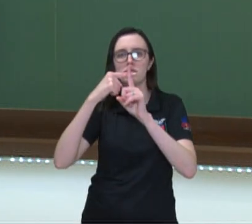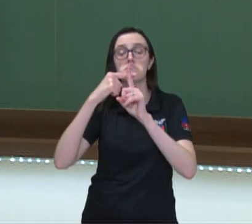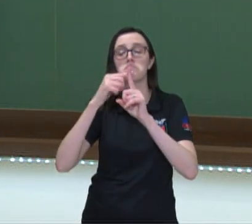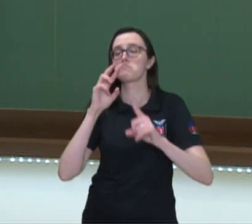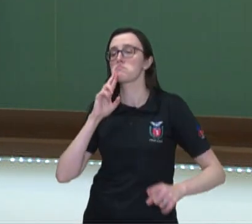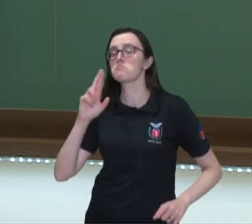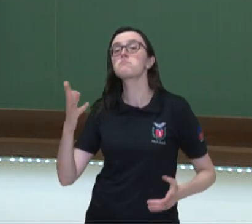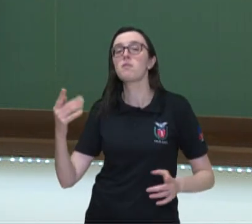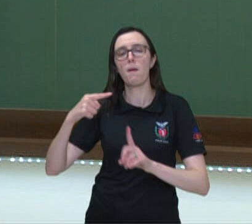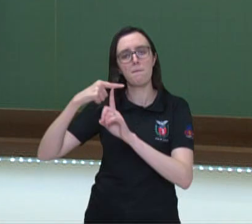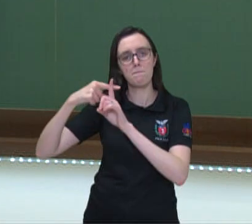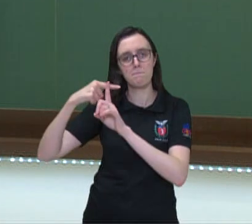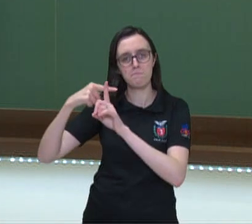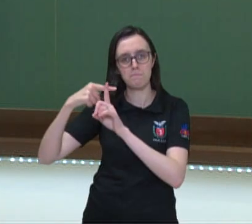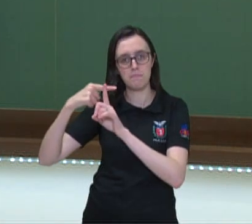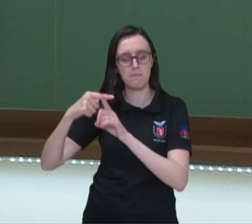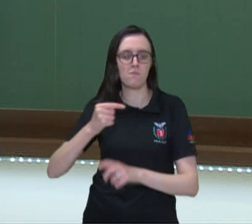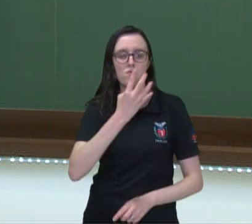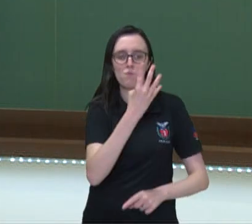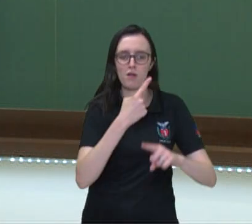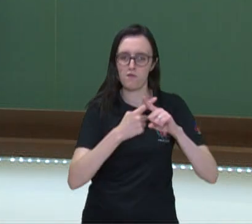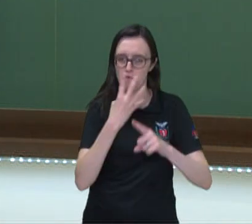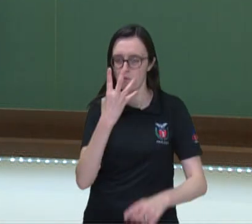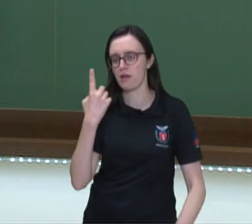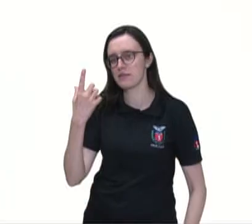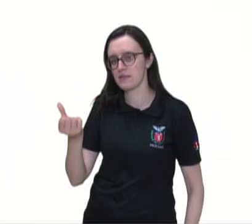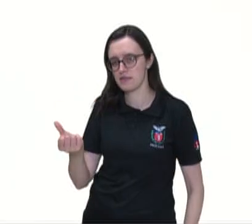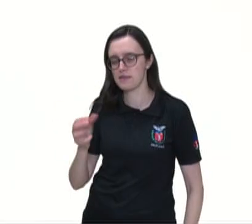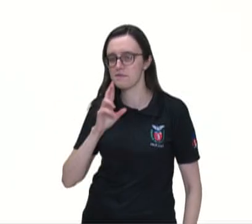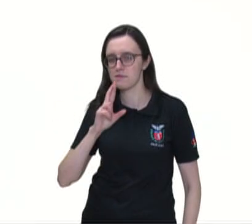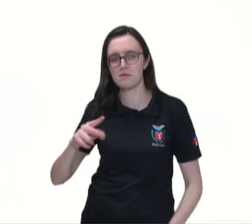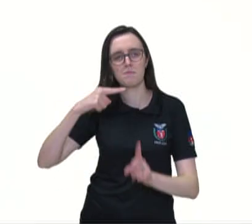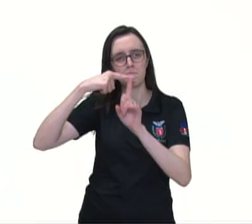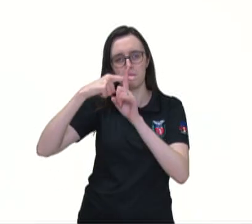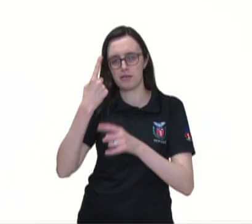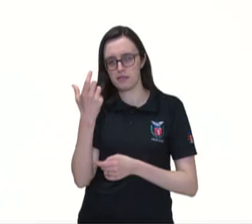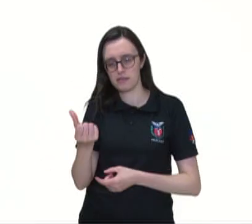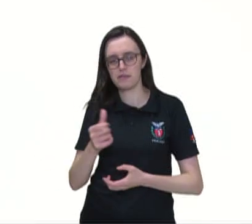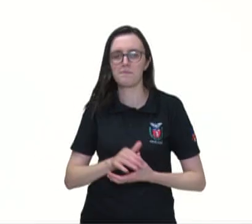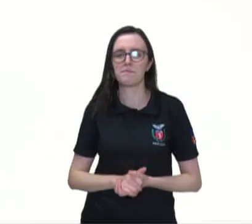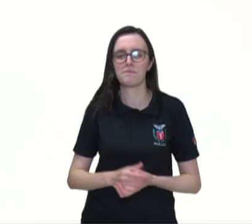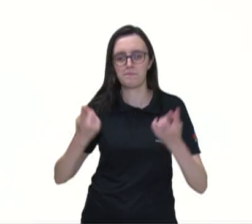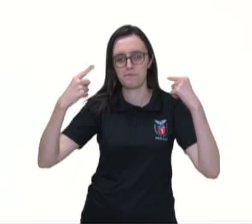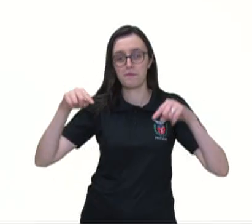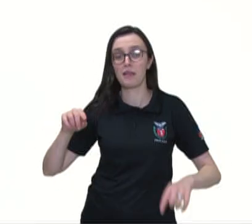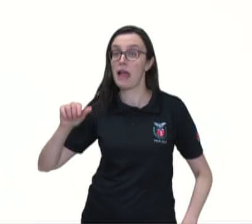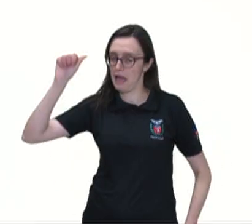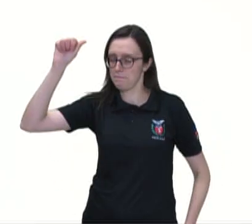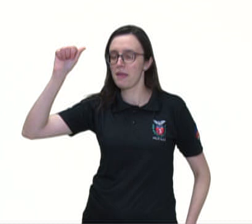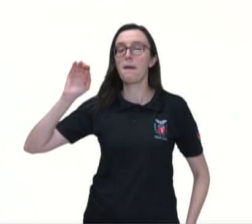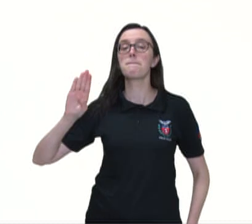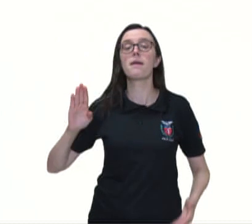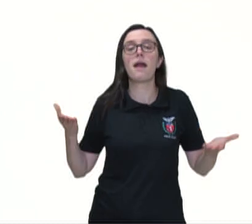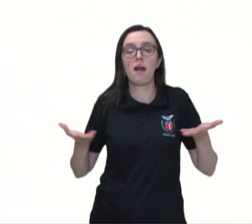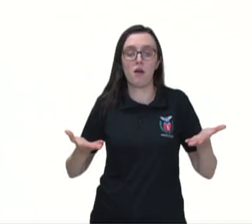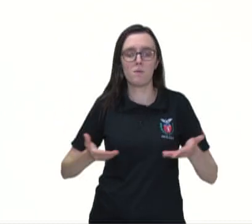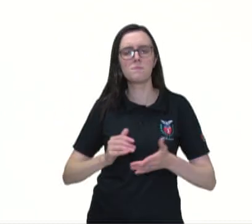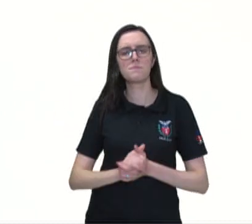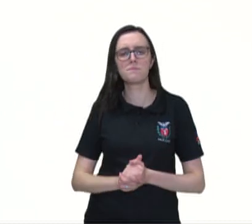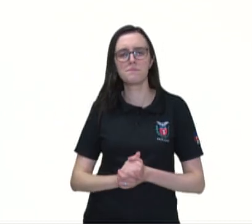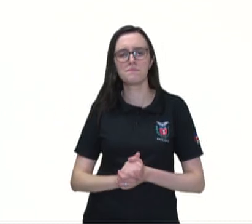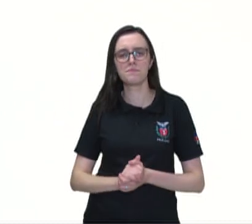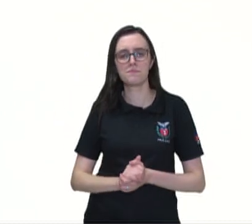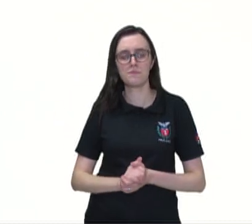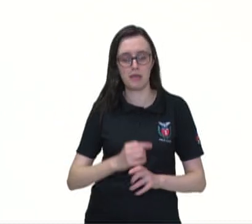vai ficar mais 16. Então a letra A é mais 16. Na letra B, eu tenho o quê? Eu tenho